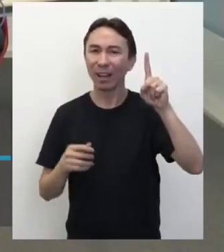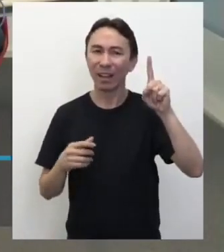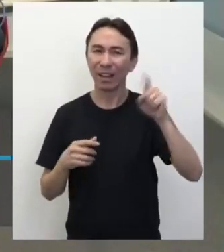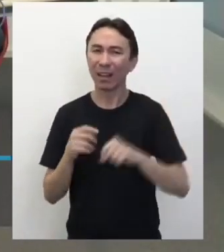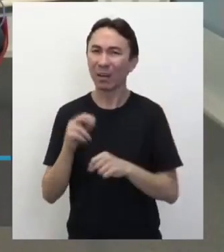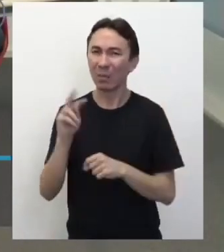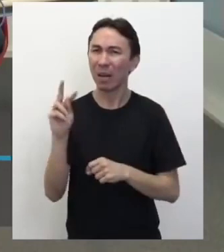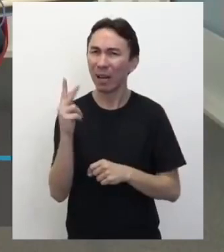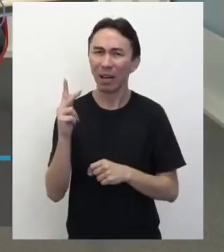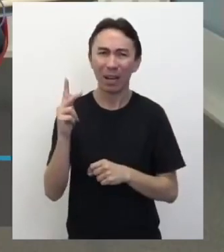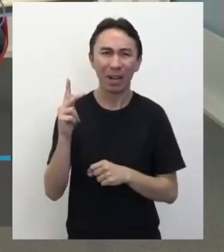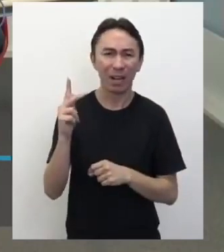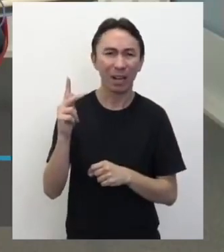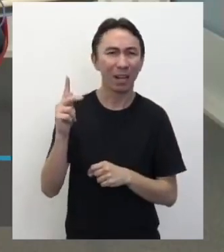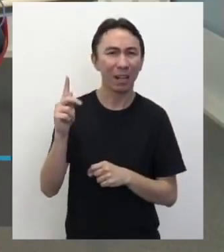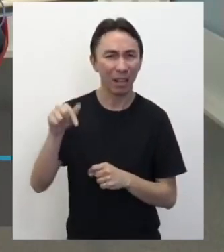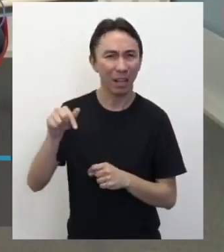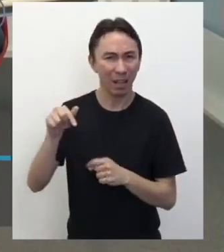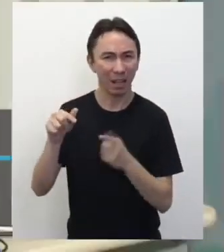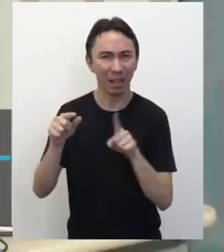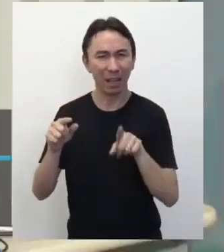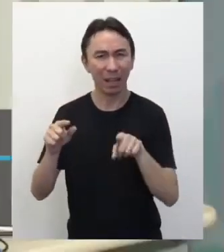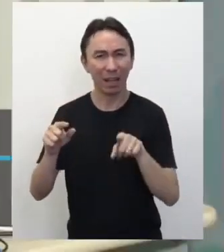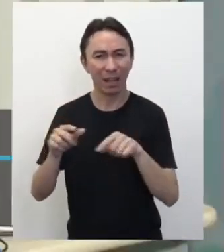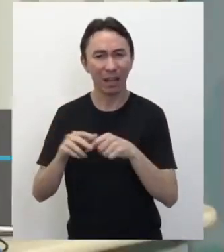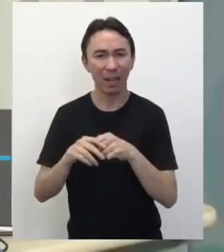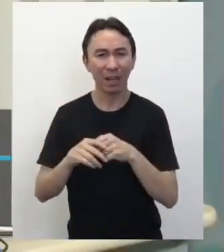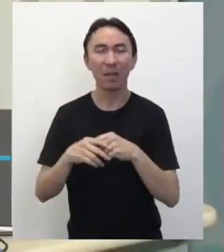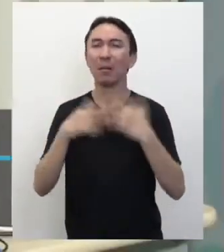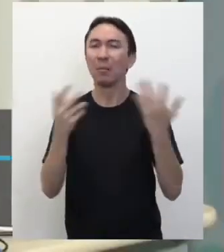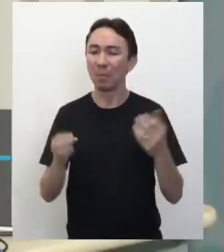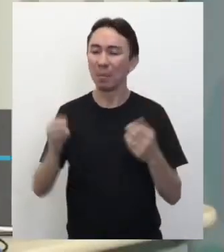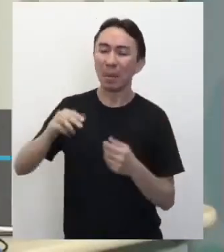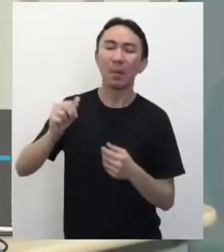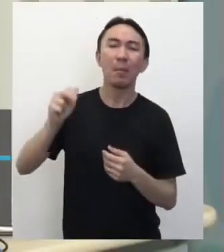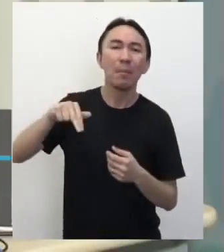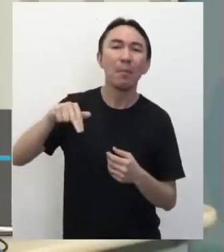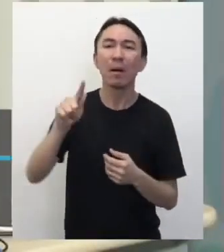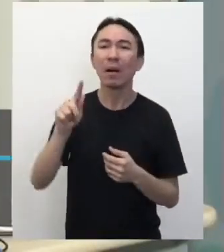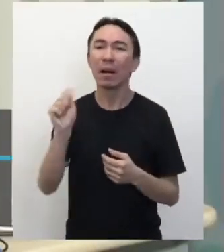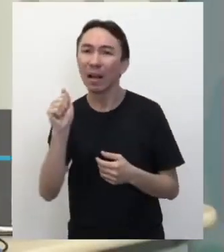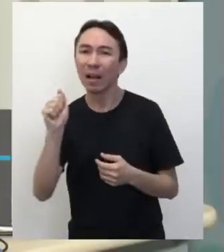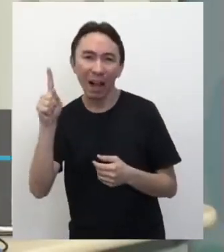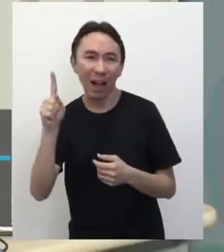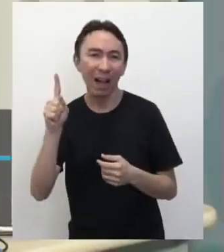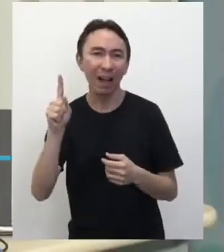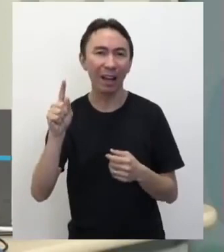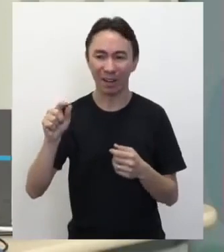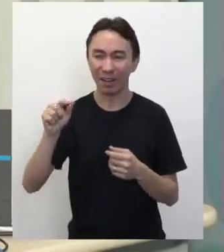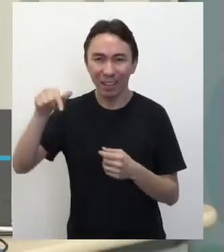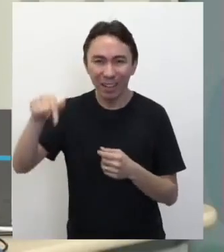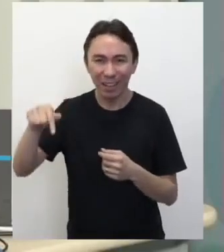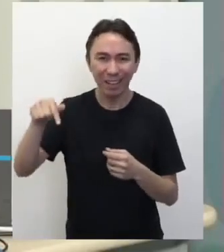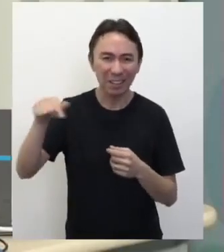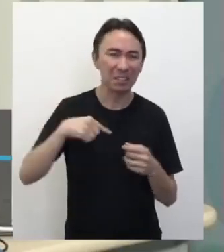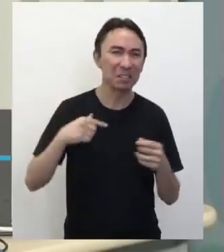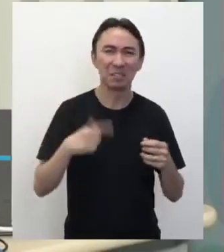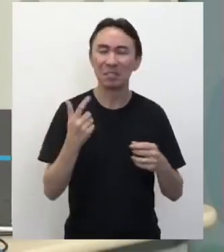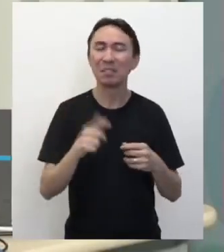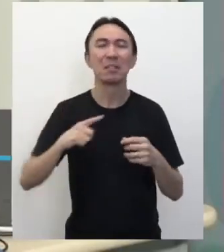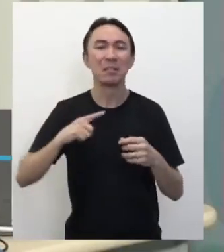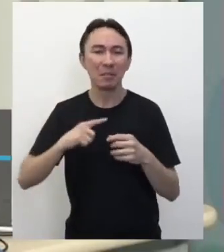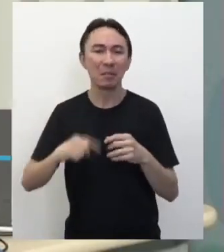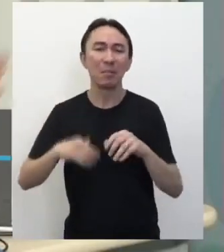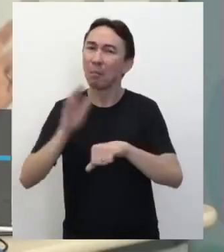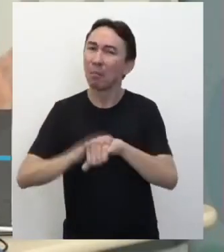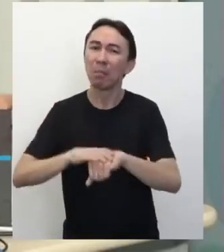acho. Alguém falou HQ. Tá bom. Se for uma HQ mais, assim, trabalhada e com mais substância e tal, a